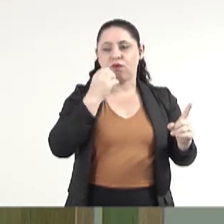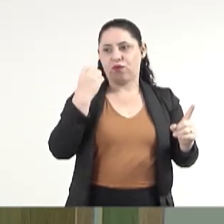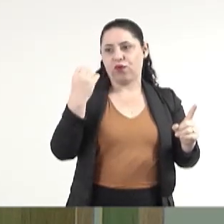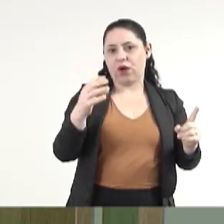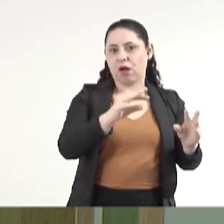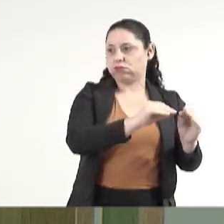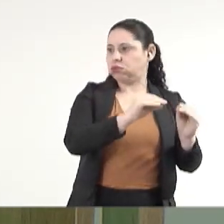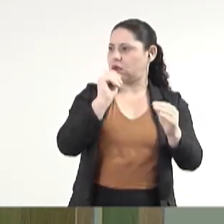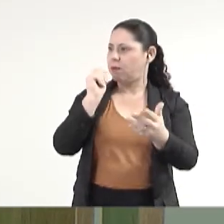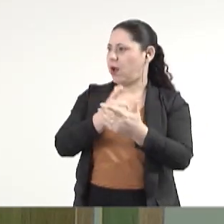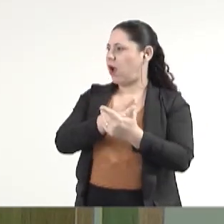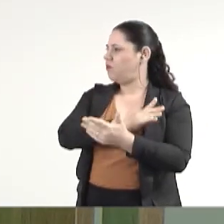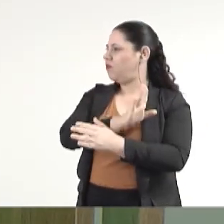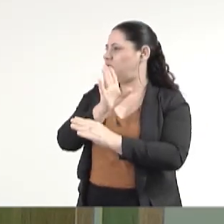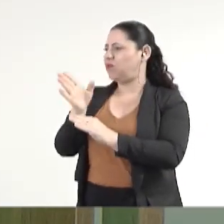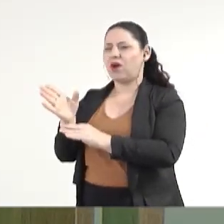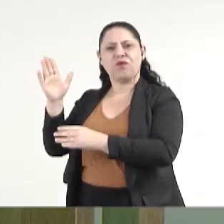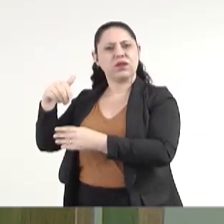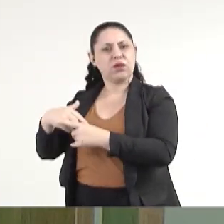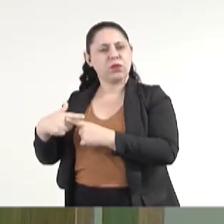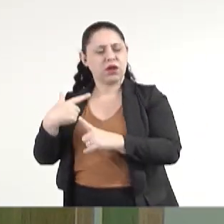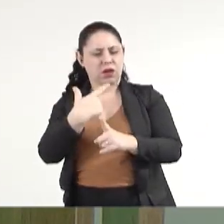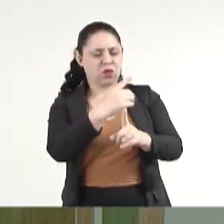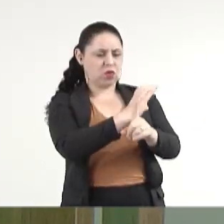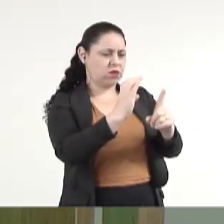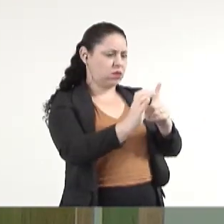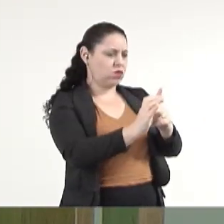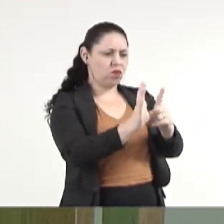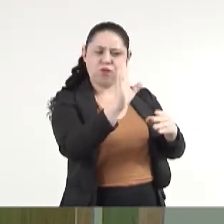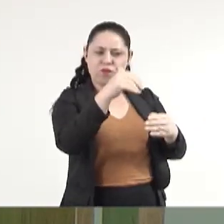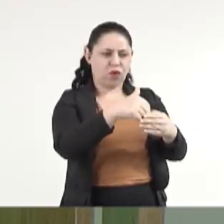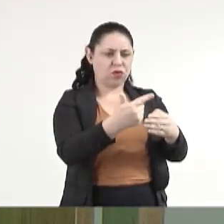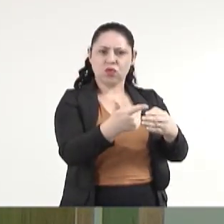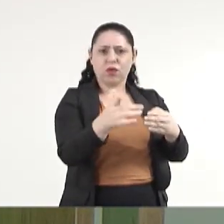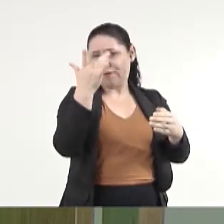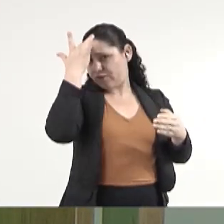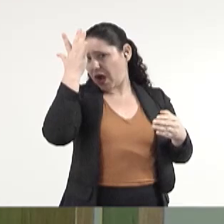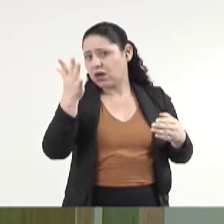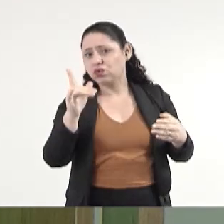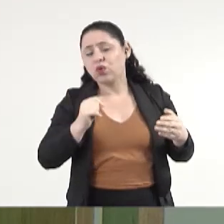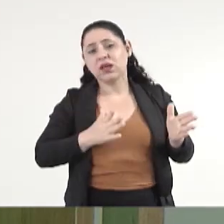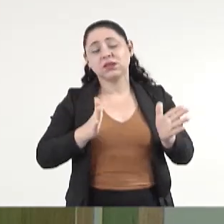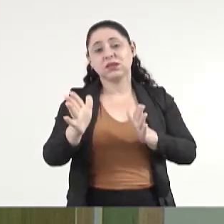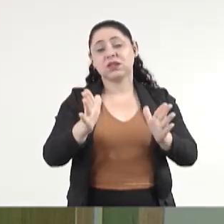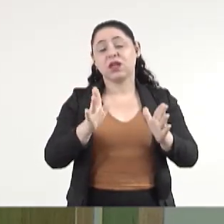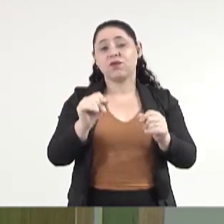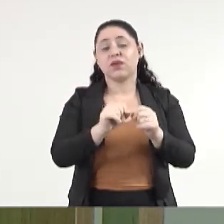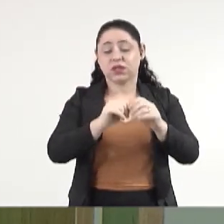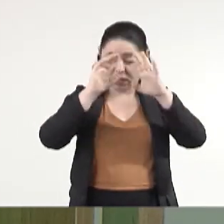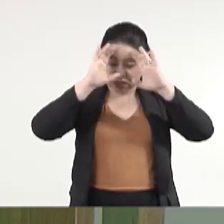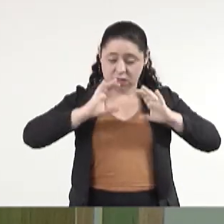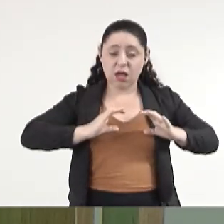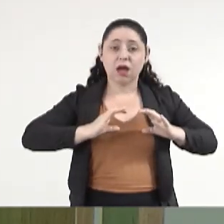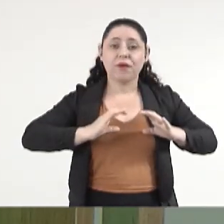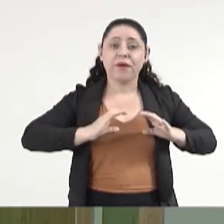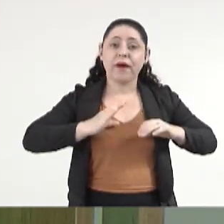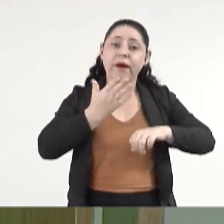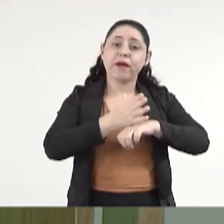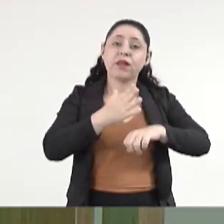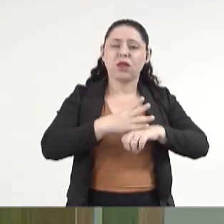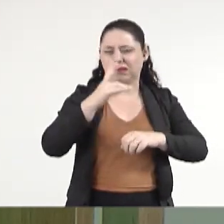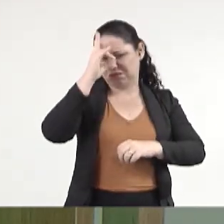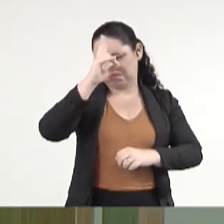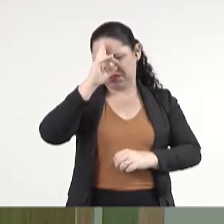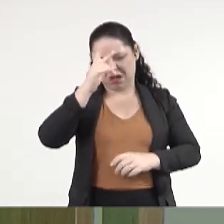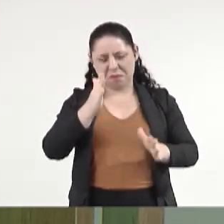para votar. Isso me chamou muita atenção porque uma comunidade que não vota ou que não tem facilidade para exercer a sua cidadania, que